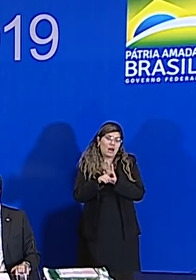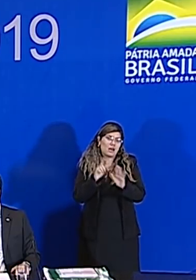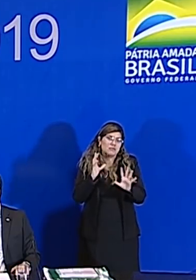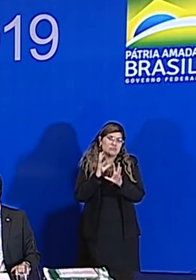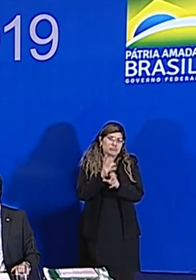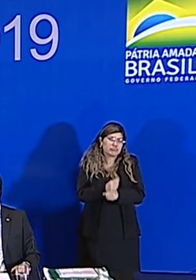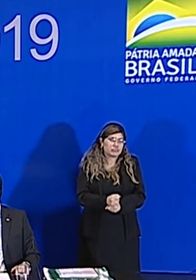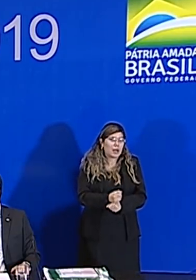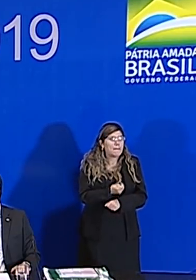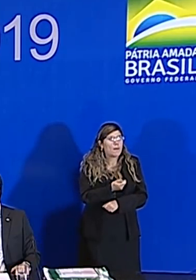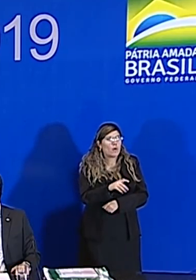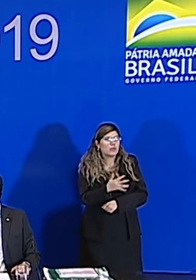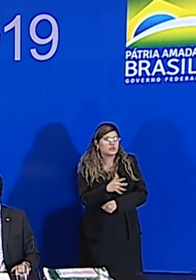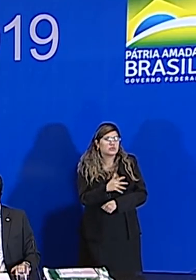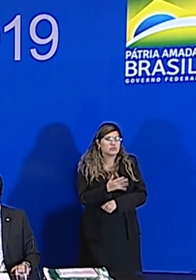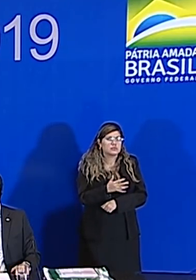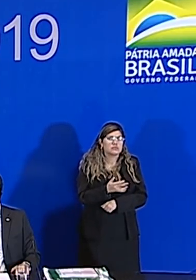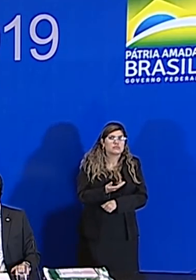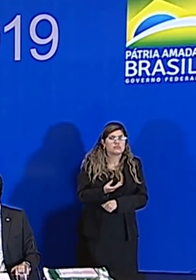pouco, né?